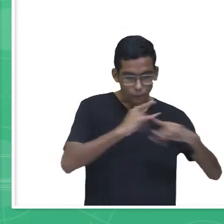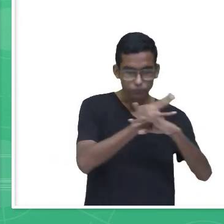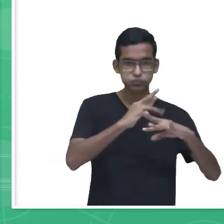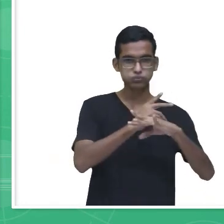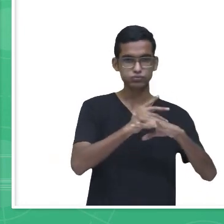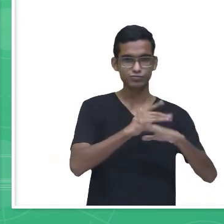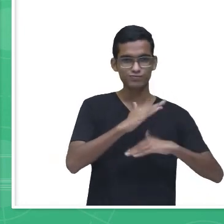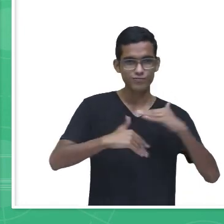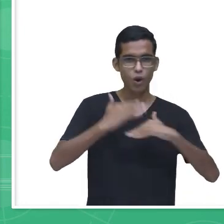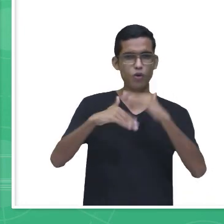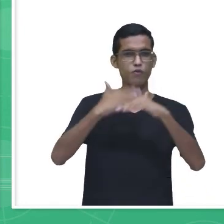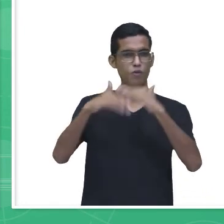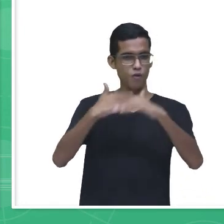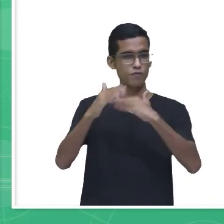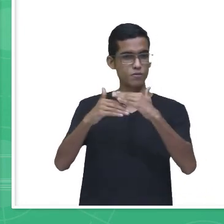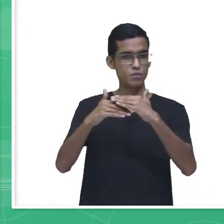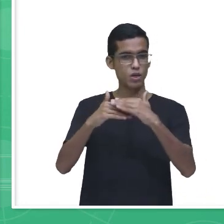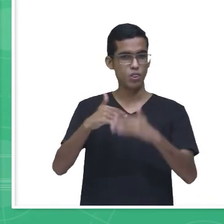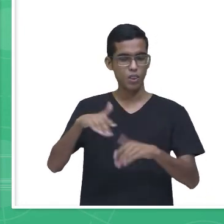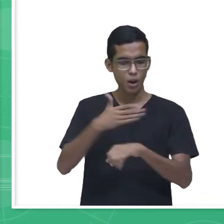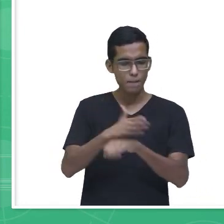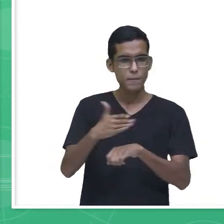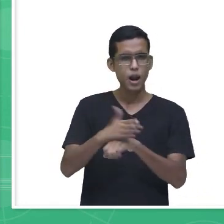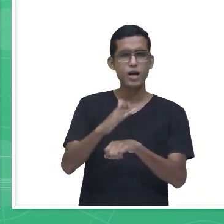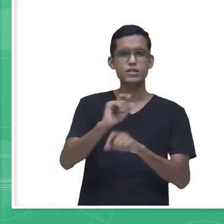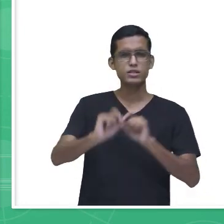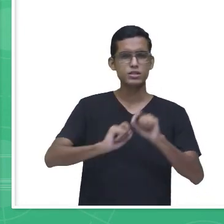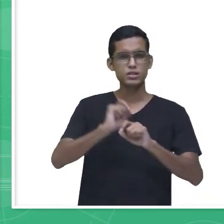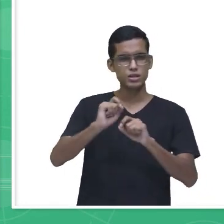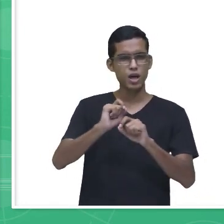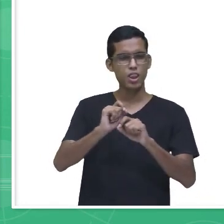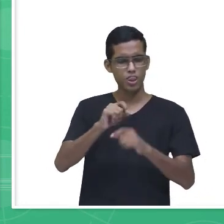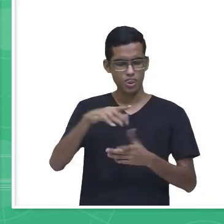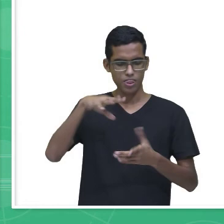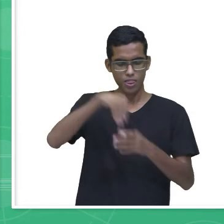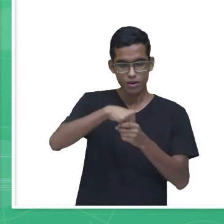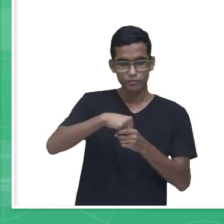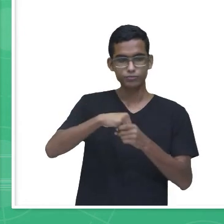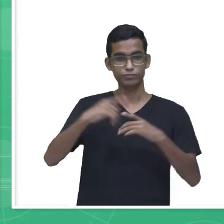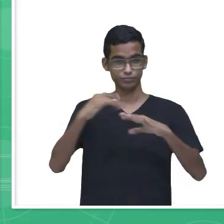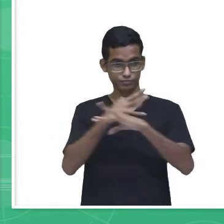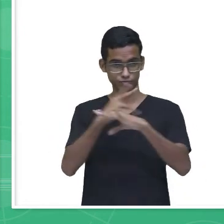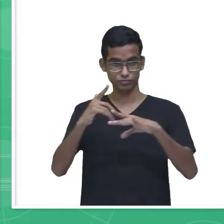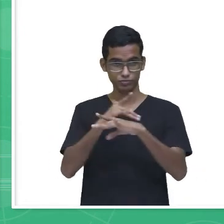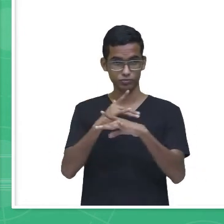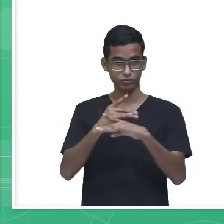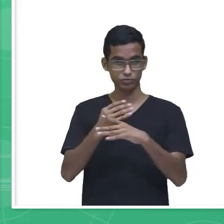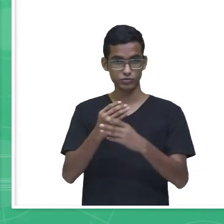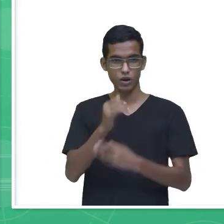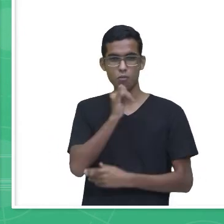das práticas inerentes, ou seja, ligadas a elas, como as atividades industriais e